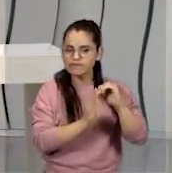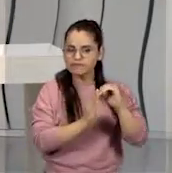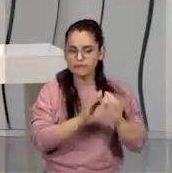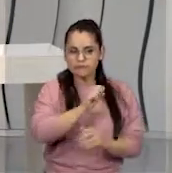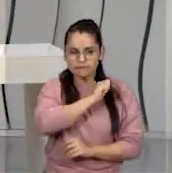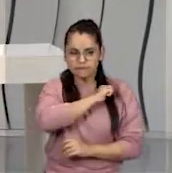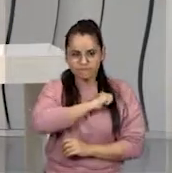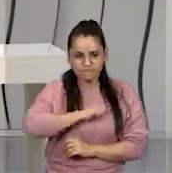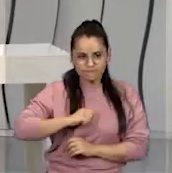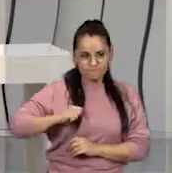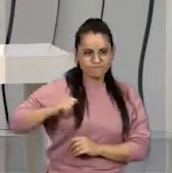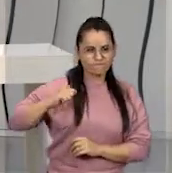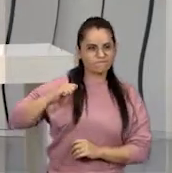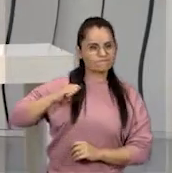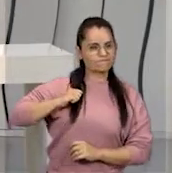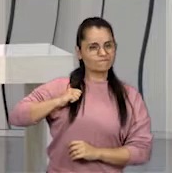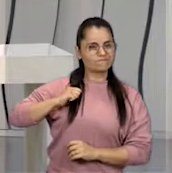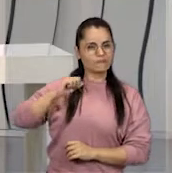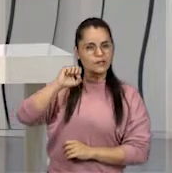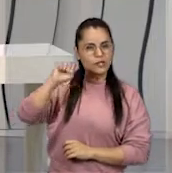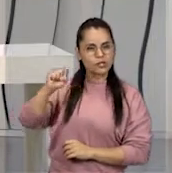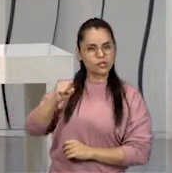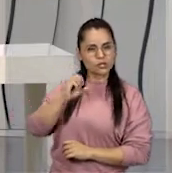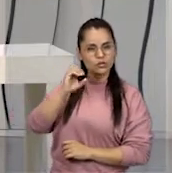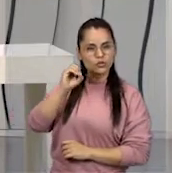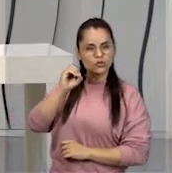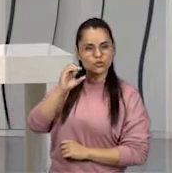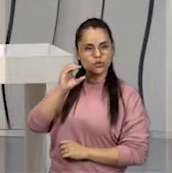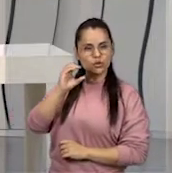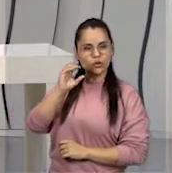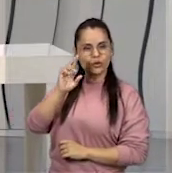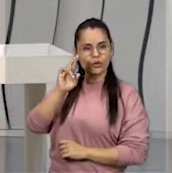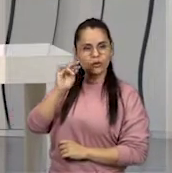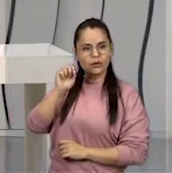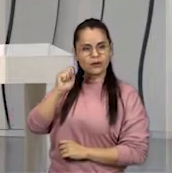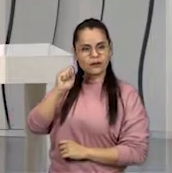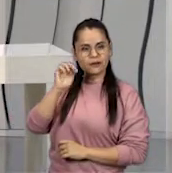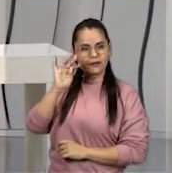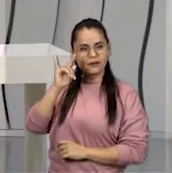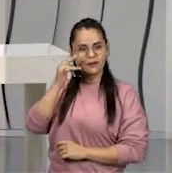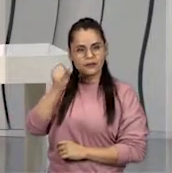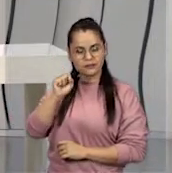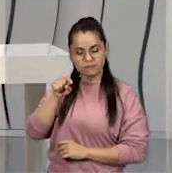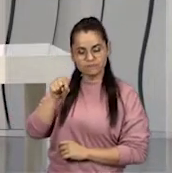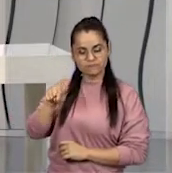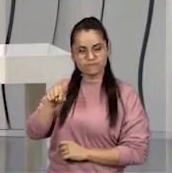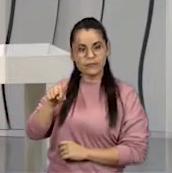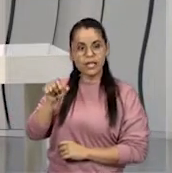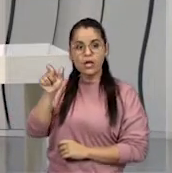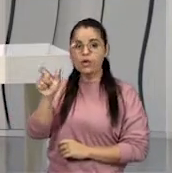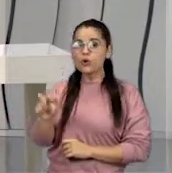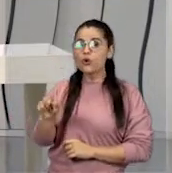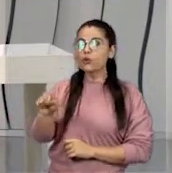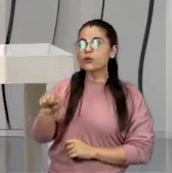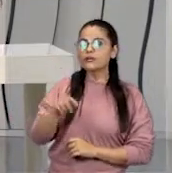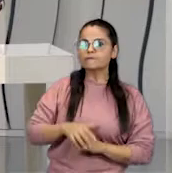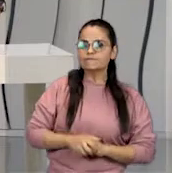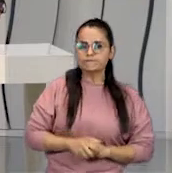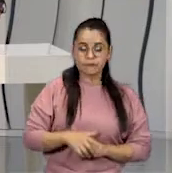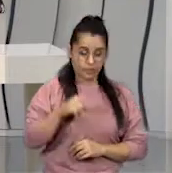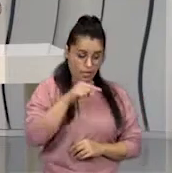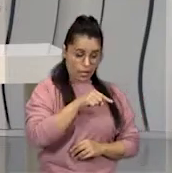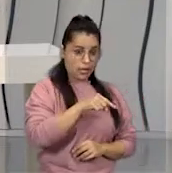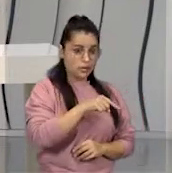marco, né, da filosofia. Então nós já entendemos um pouco o que é importante a gente ter dos sofistas. Então tá, os sofistas